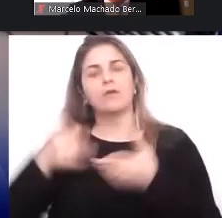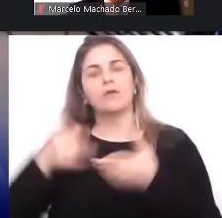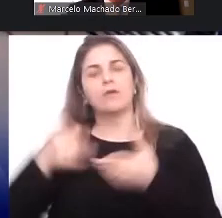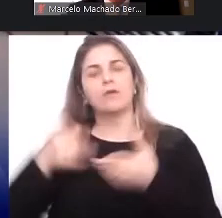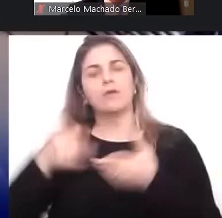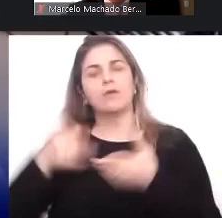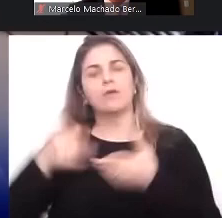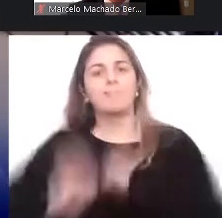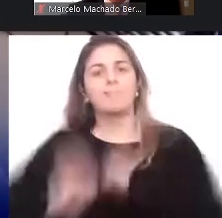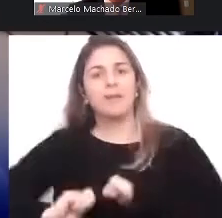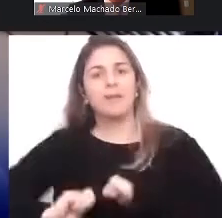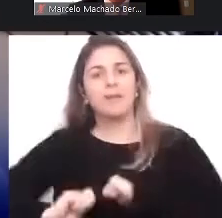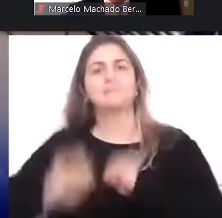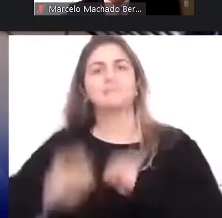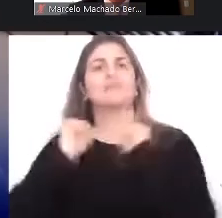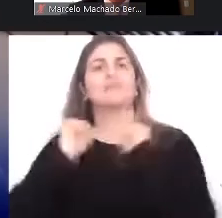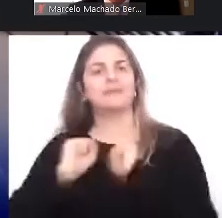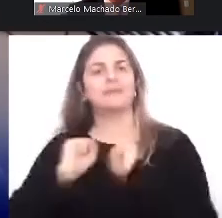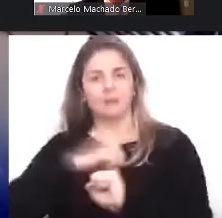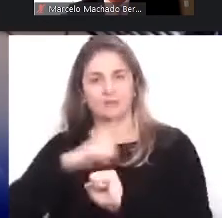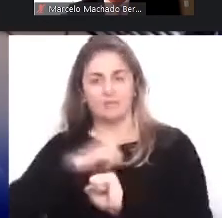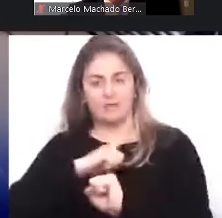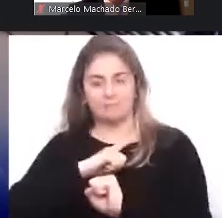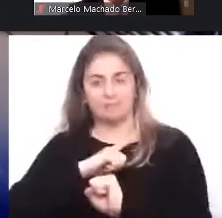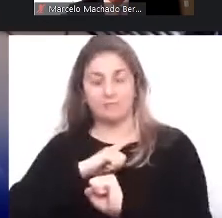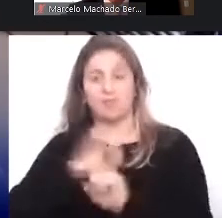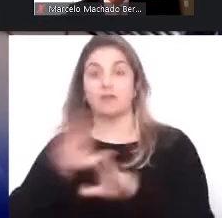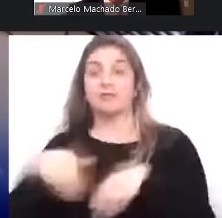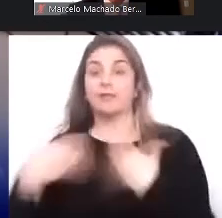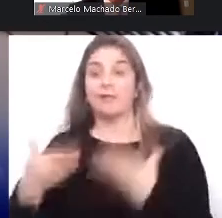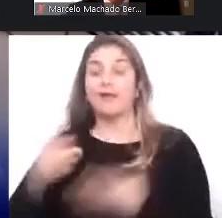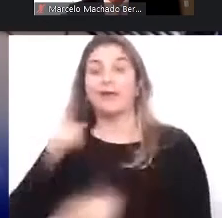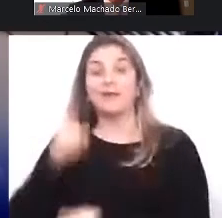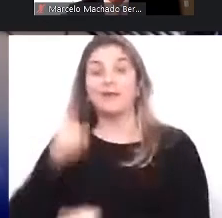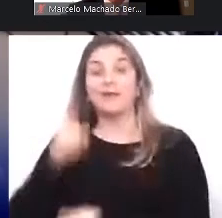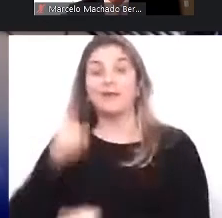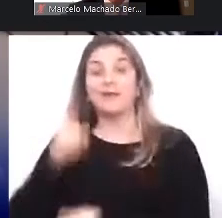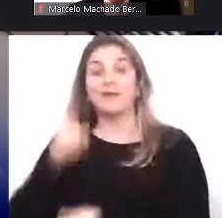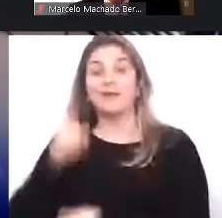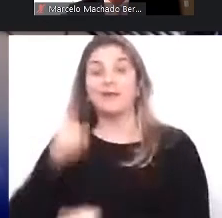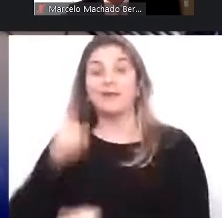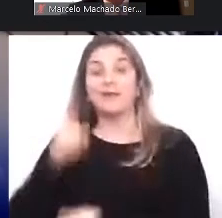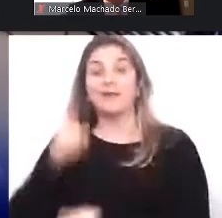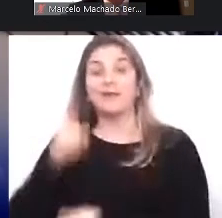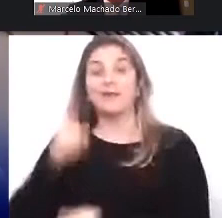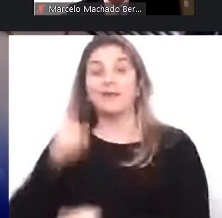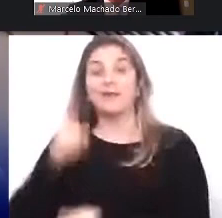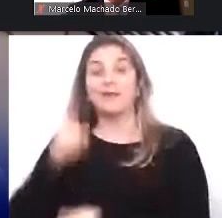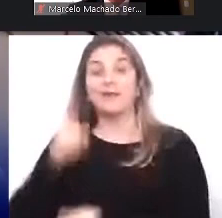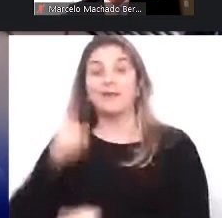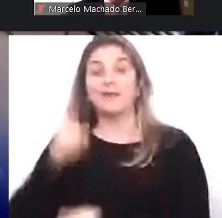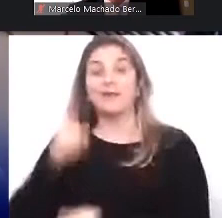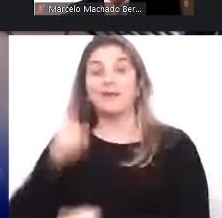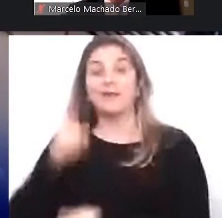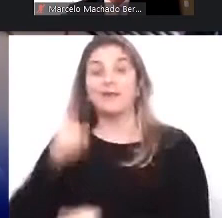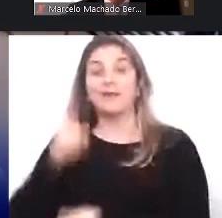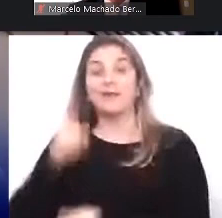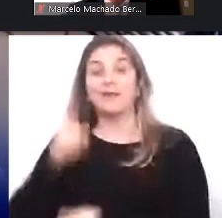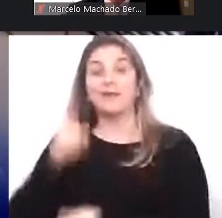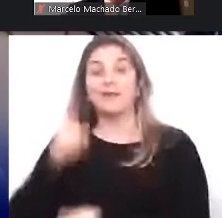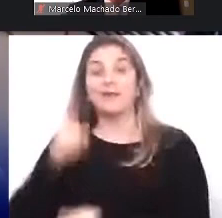efetivamente podemos ter? Bom, aqui, velho, tem uma diferença, tem uma discrepância